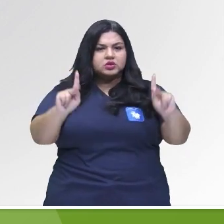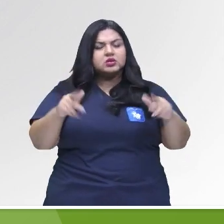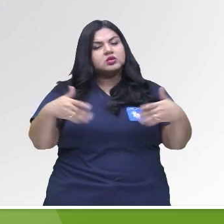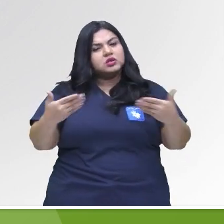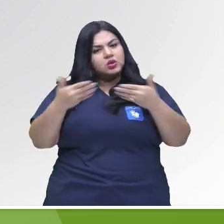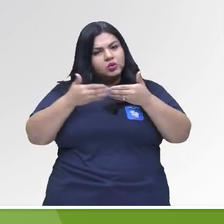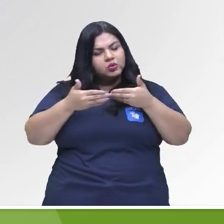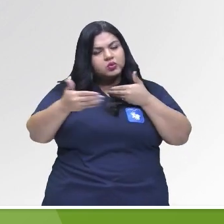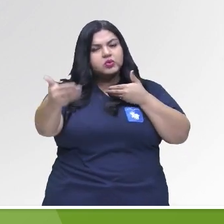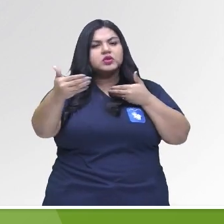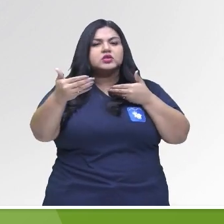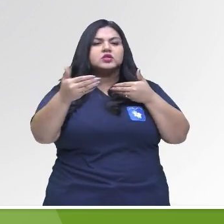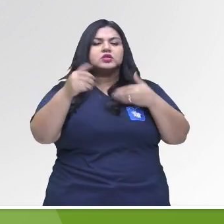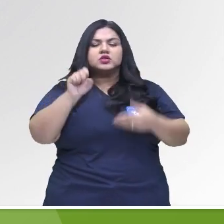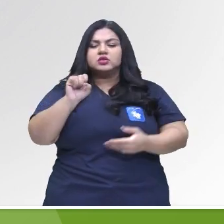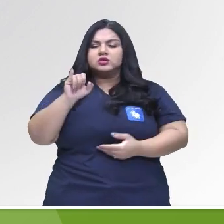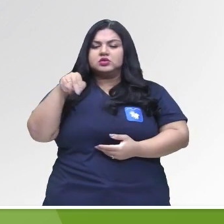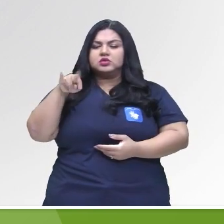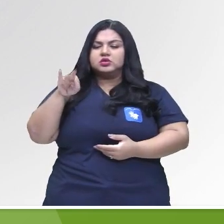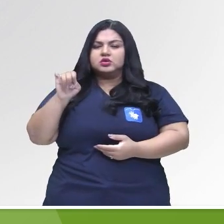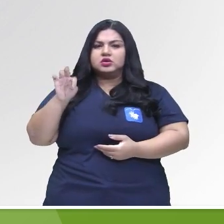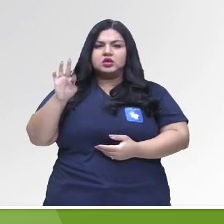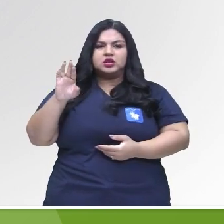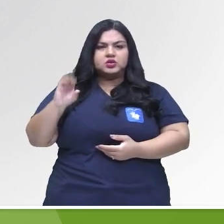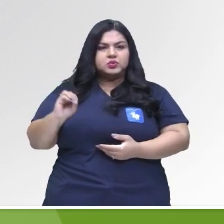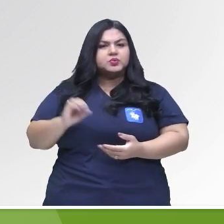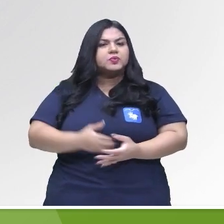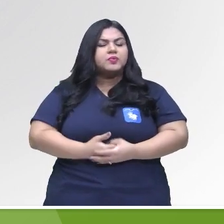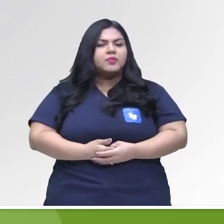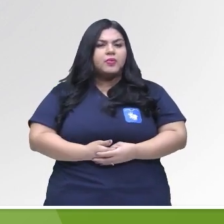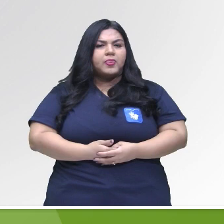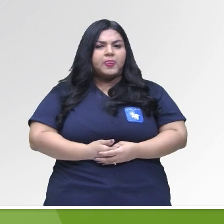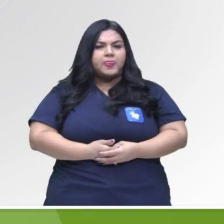continuar falando aí dos sintéticos, olha só.